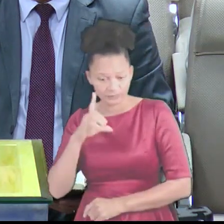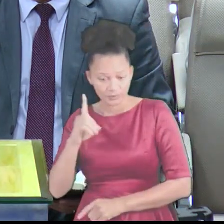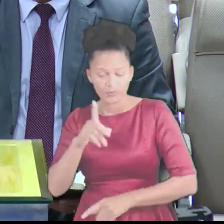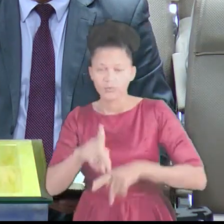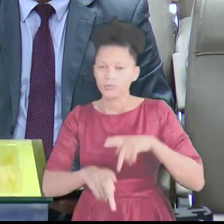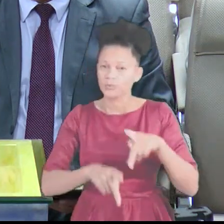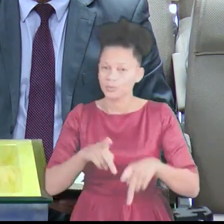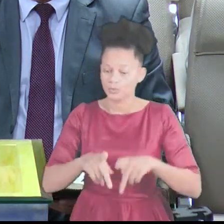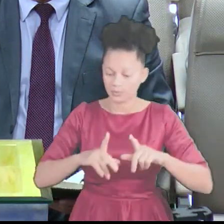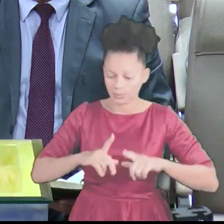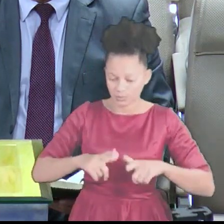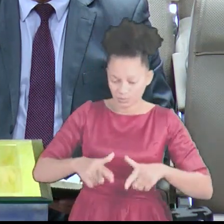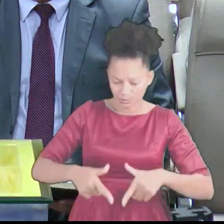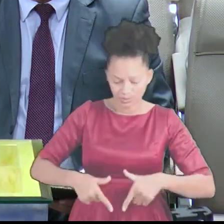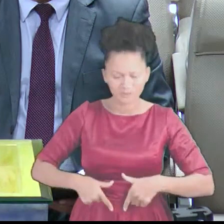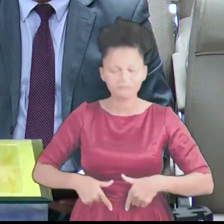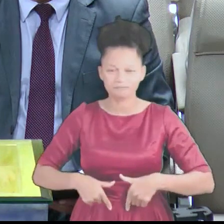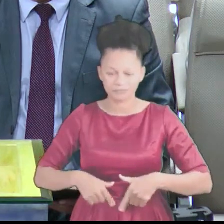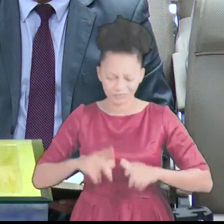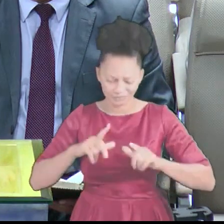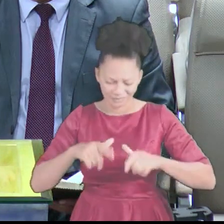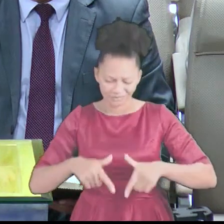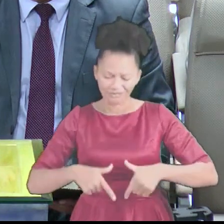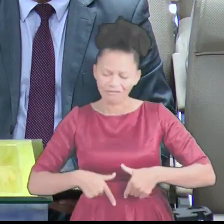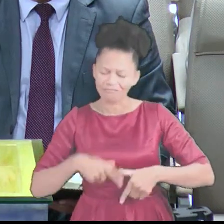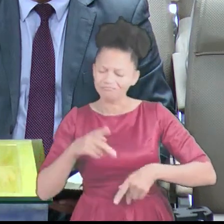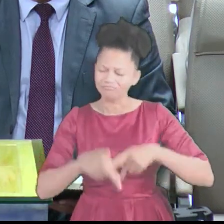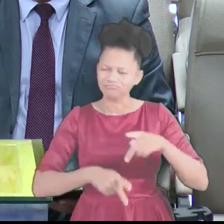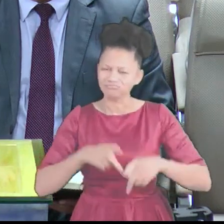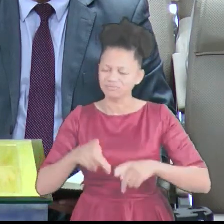que Israel se afastou de Deus.